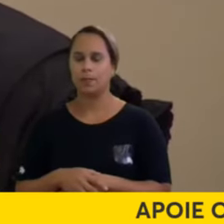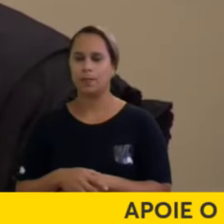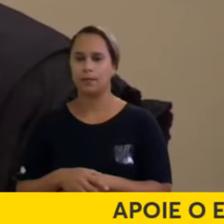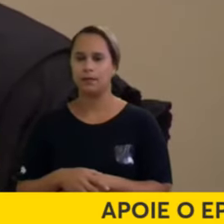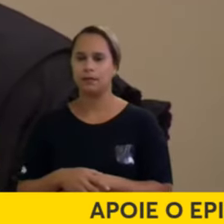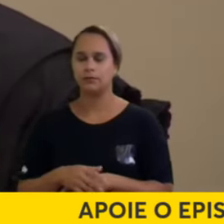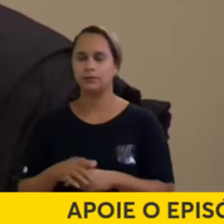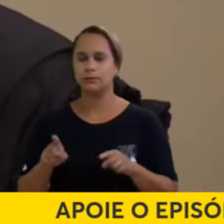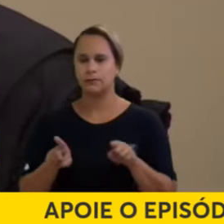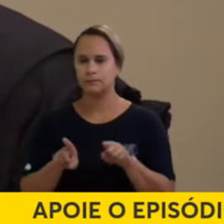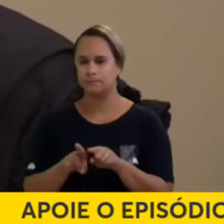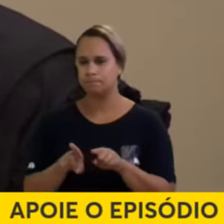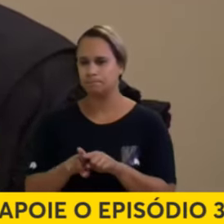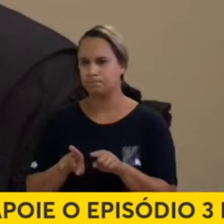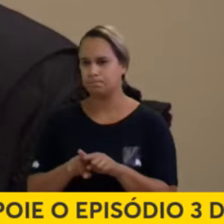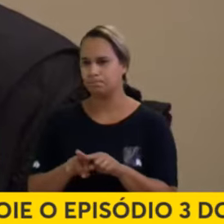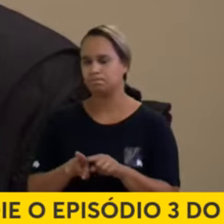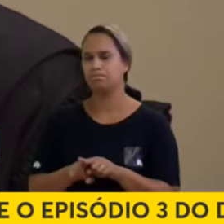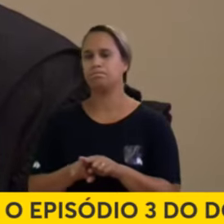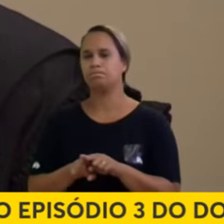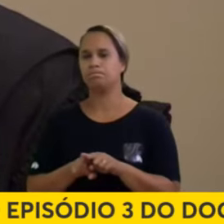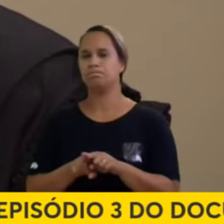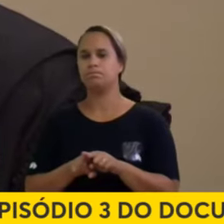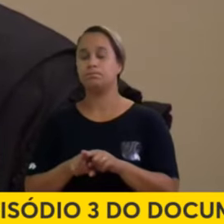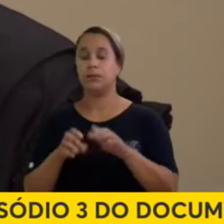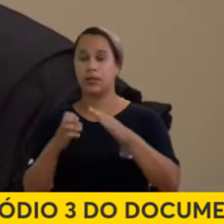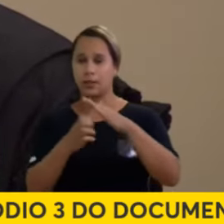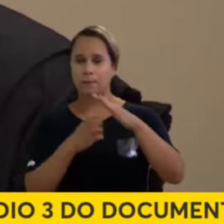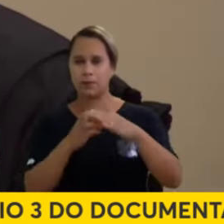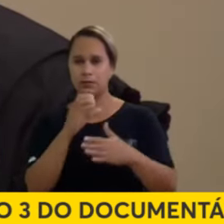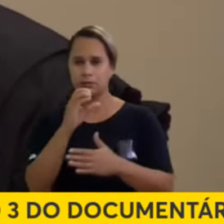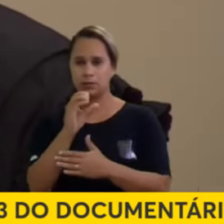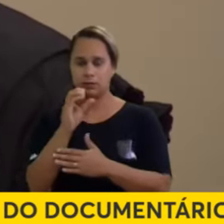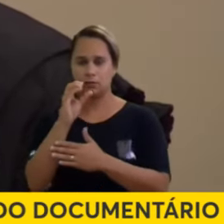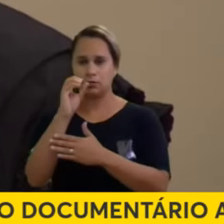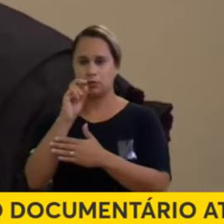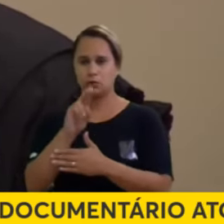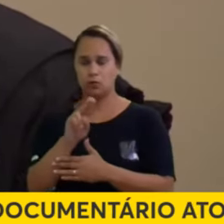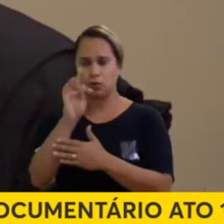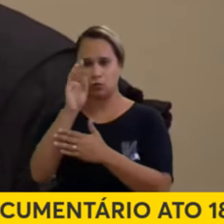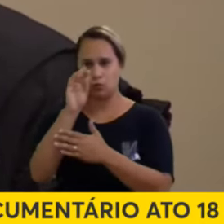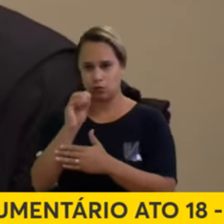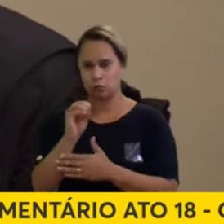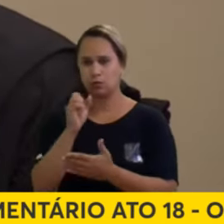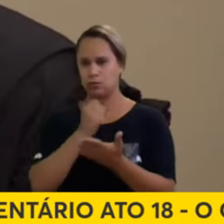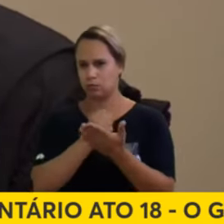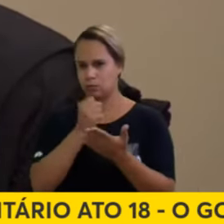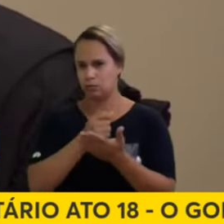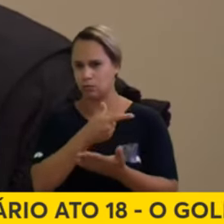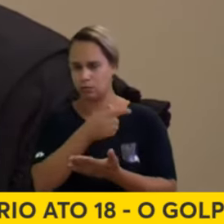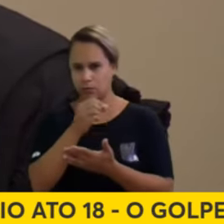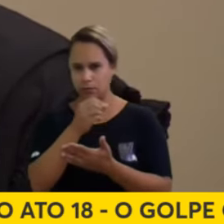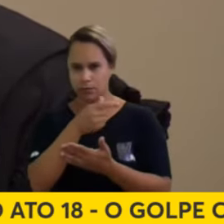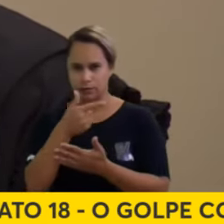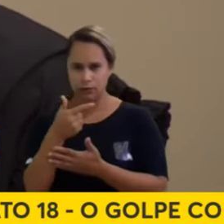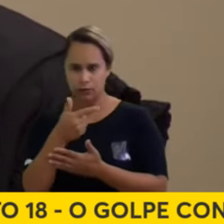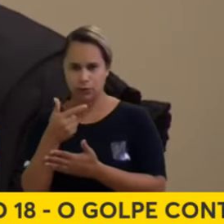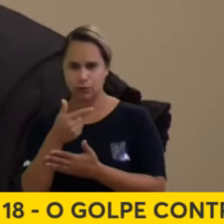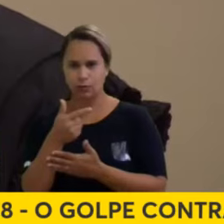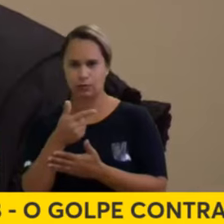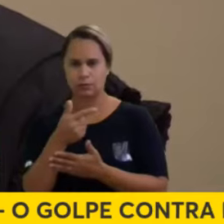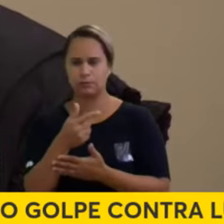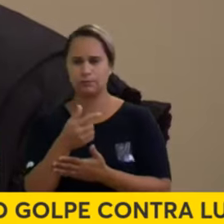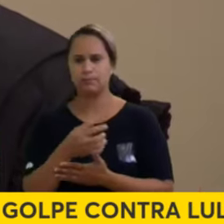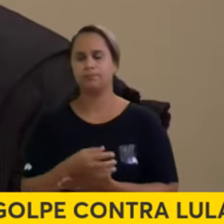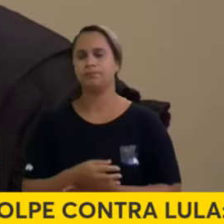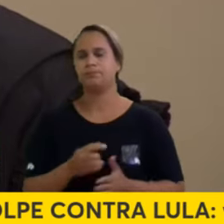des escolta e segurança pessoal de Sérgio Moura em Rosângela a empresa colto e segurança foi contratada em 2022 e aqui cito todas as contratações que